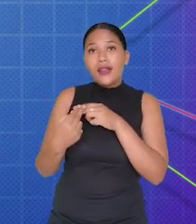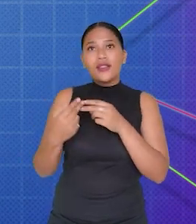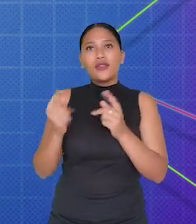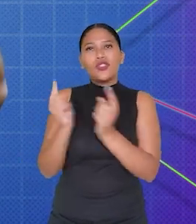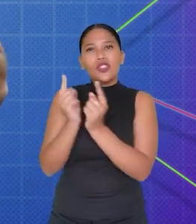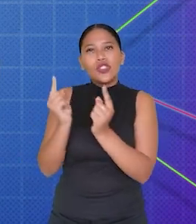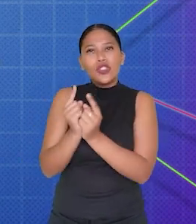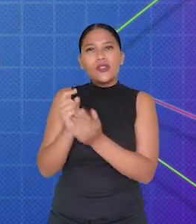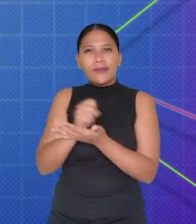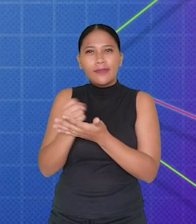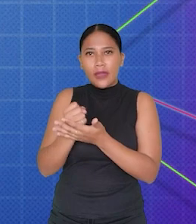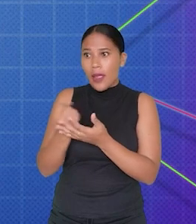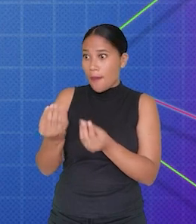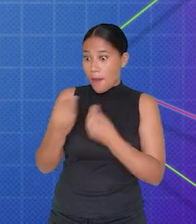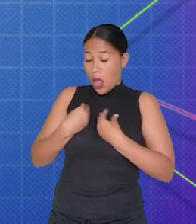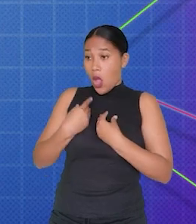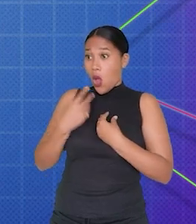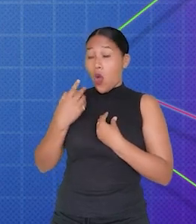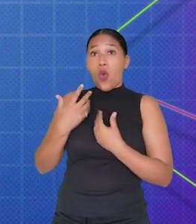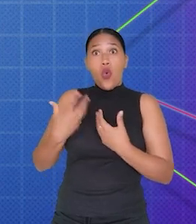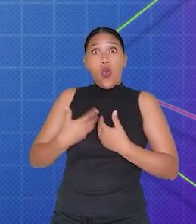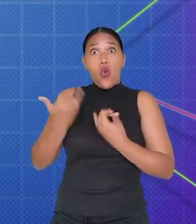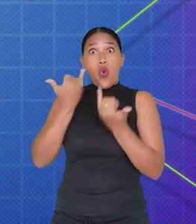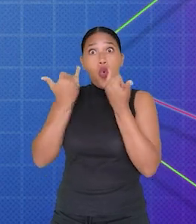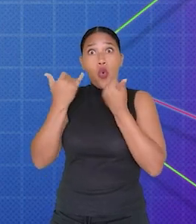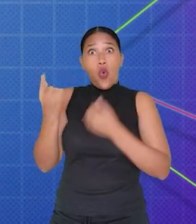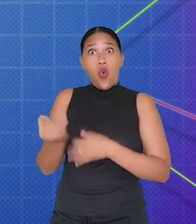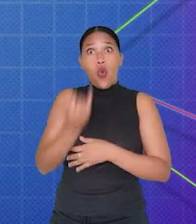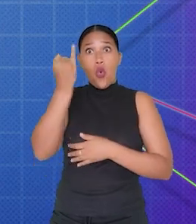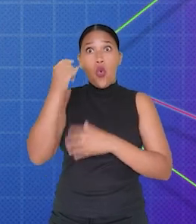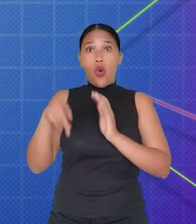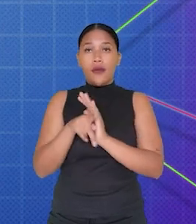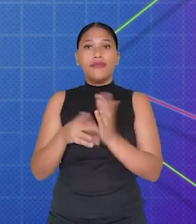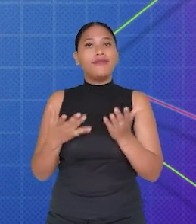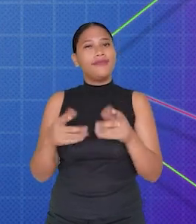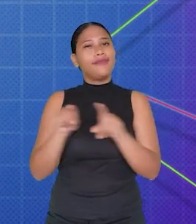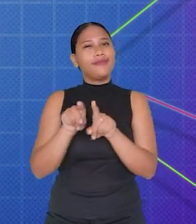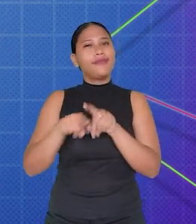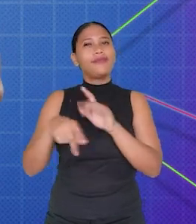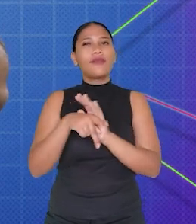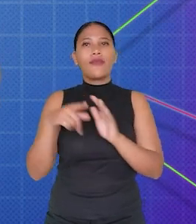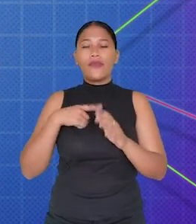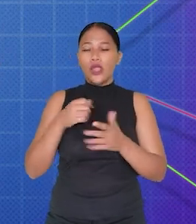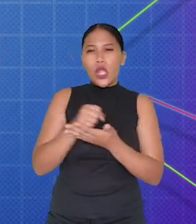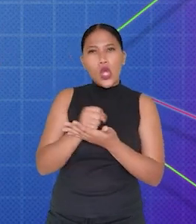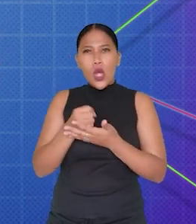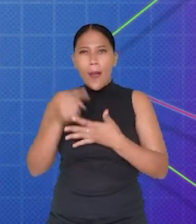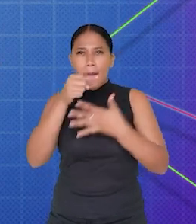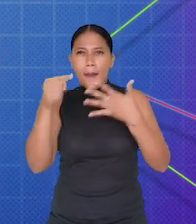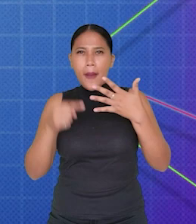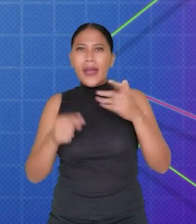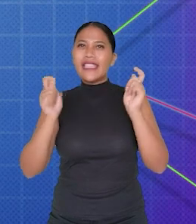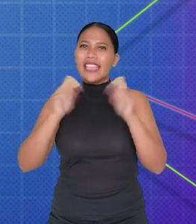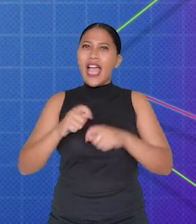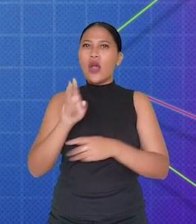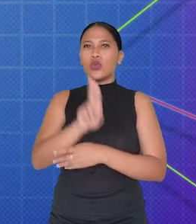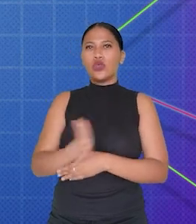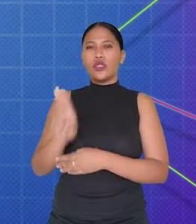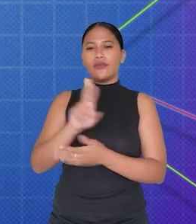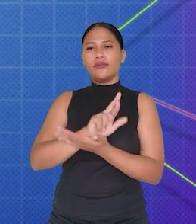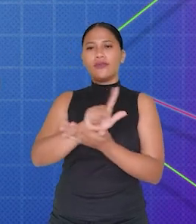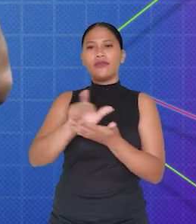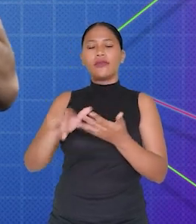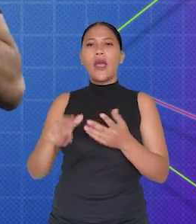que revelem informações importantes sobre a trama ou personagens. Além disso, os elementos da jogabilidade também podem ser usados para